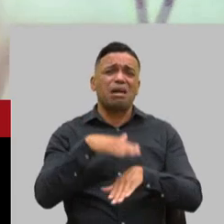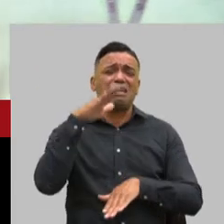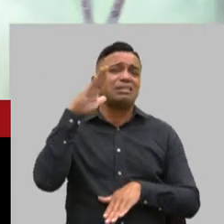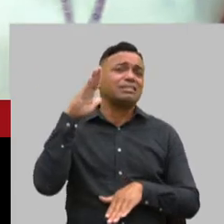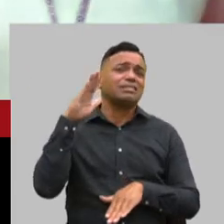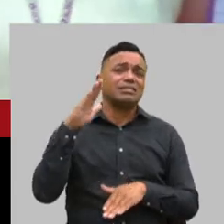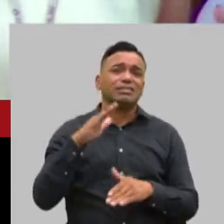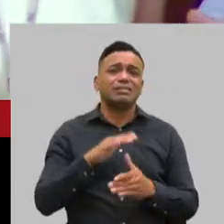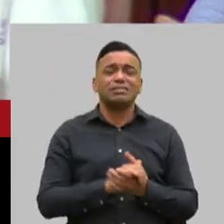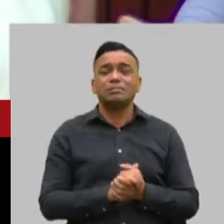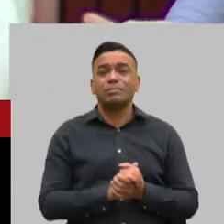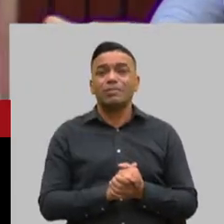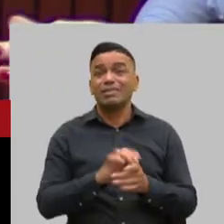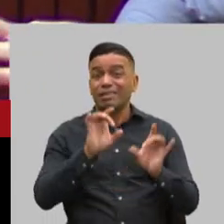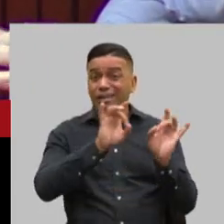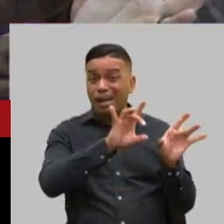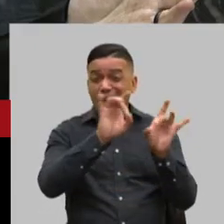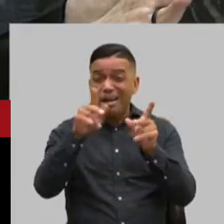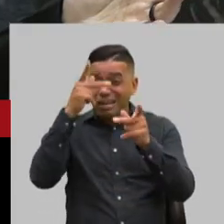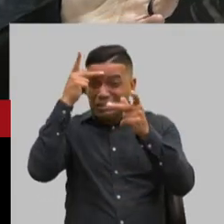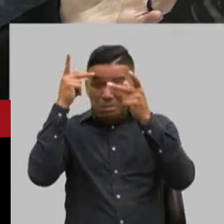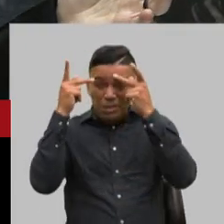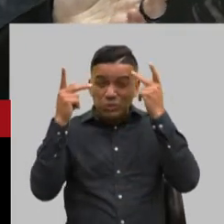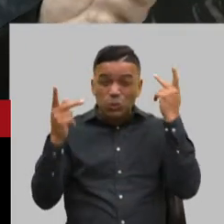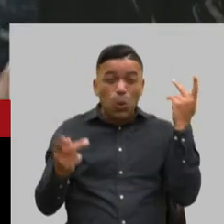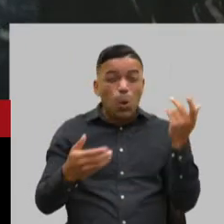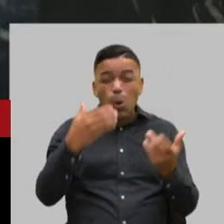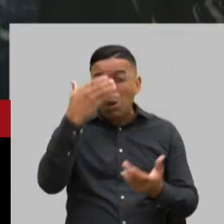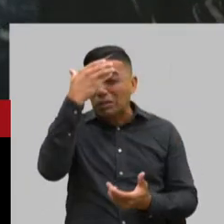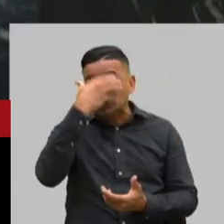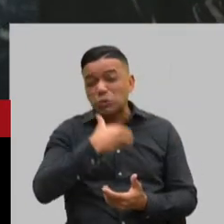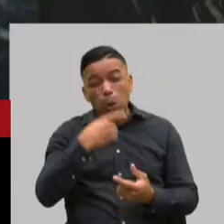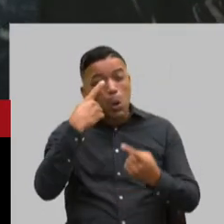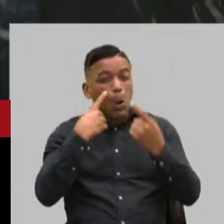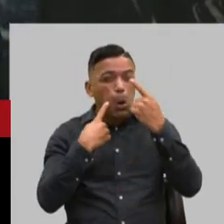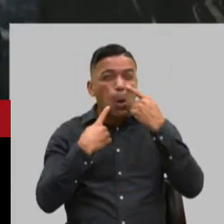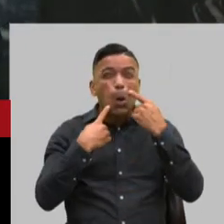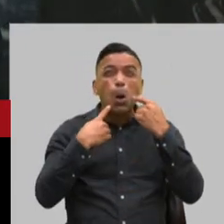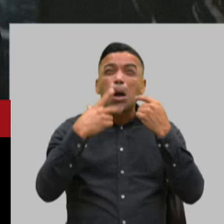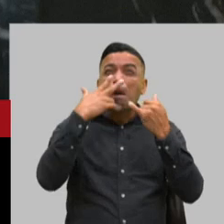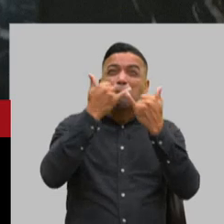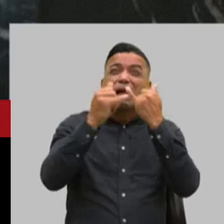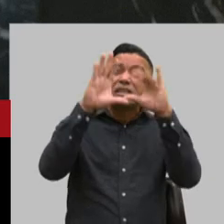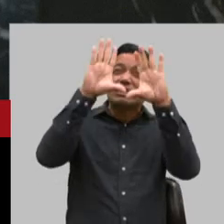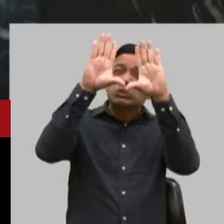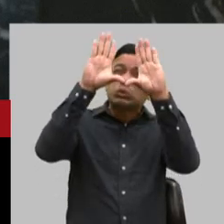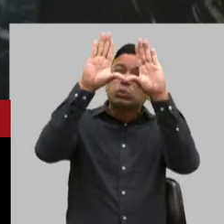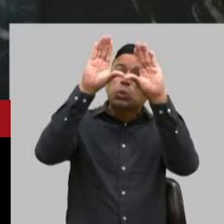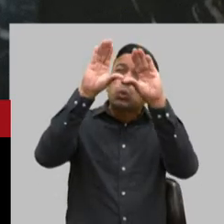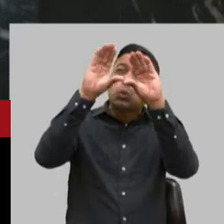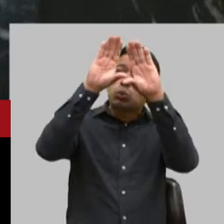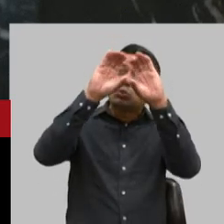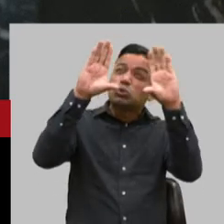cada olhar é lágrima, nuvem que pesa,